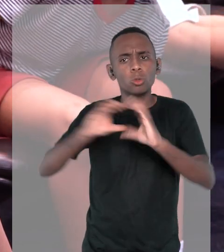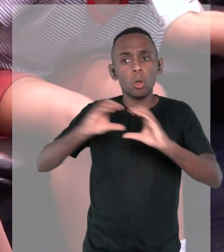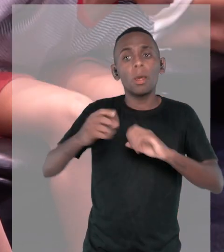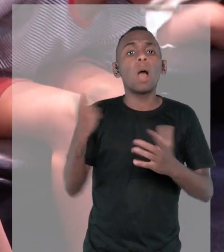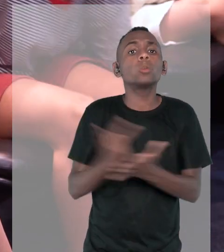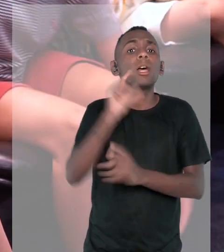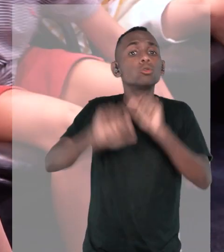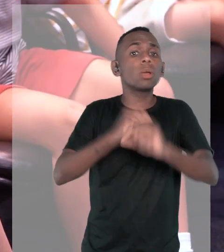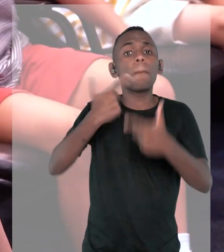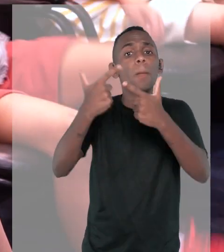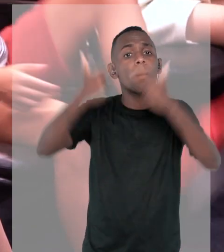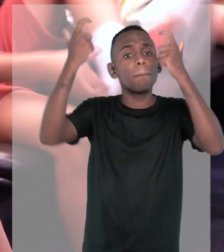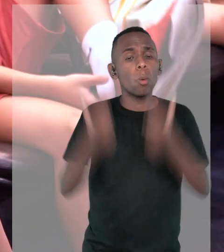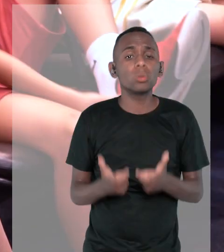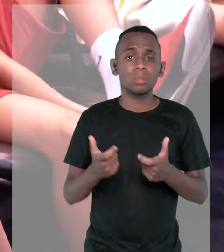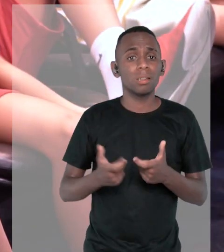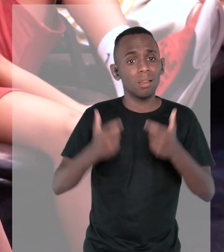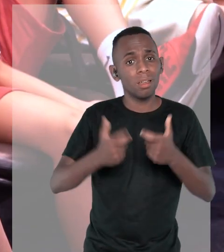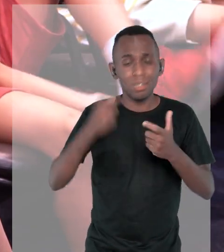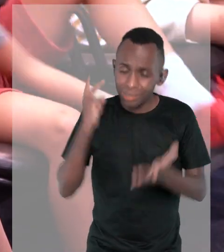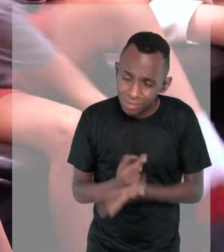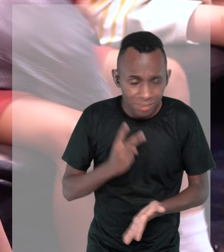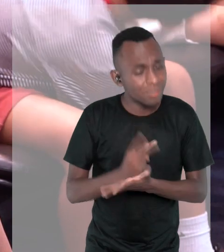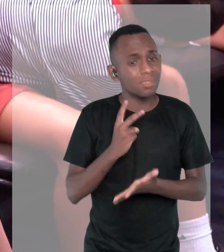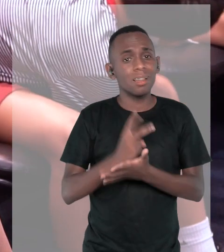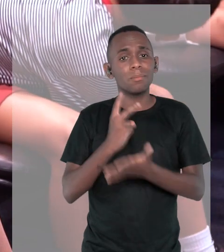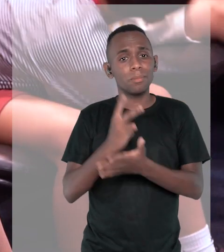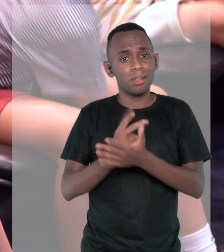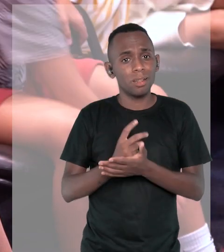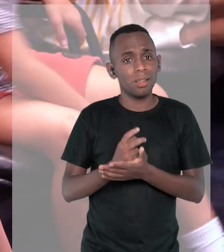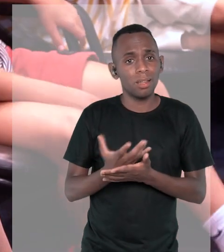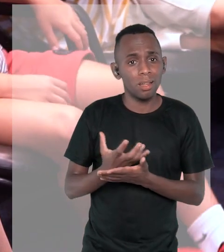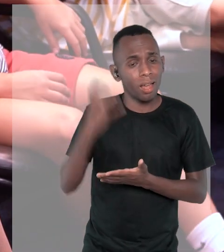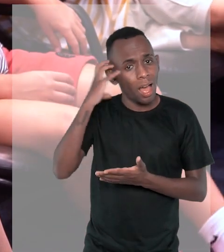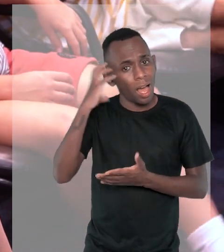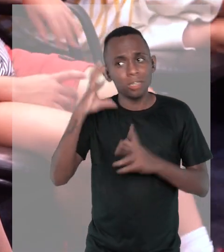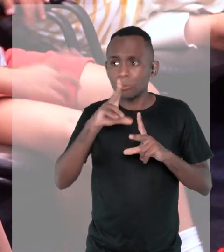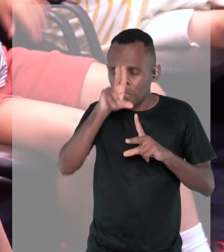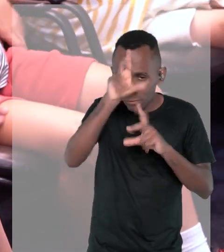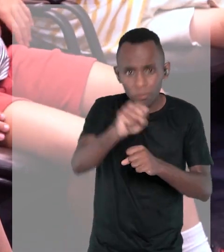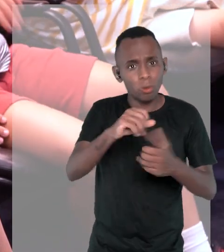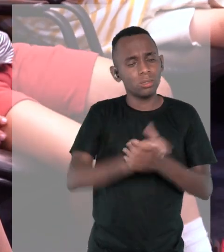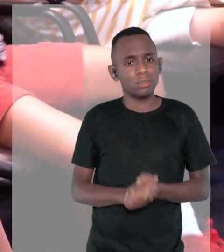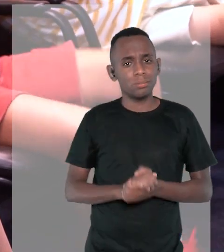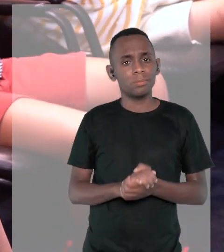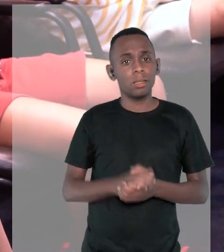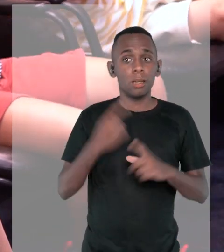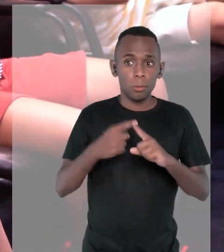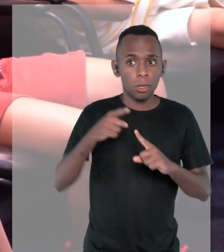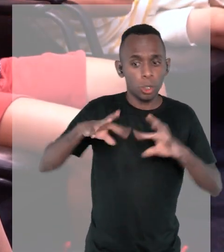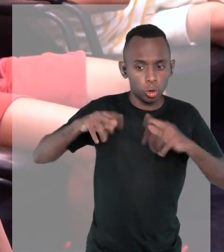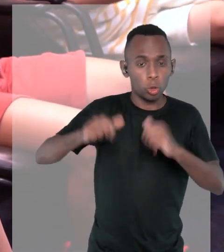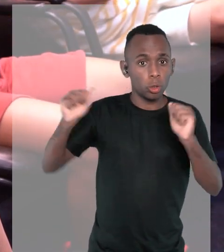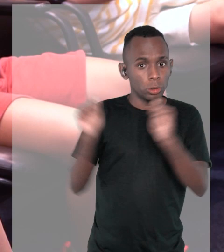acha que acontece? Onde é que está o problema que é tão frequente? Rádio peão ganha uma força inigualável, né? Porque ali o